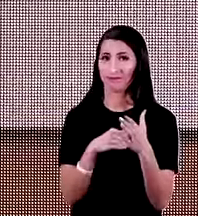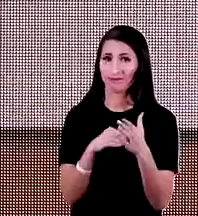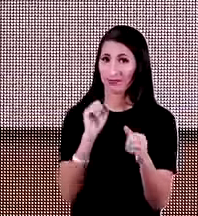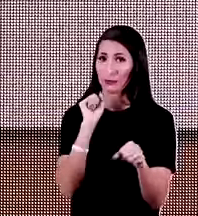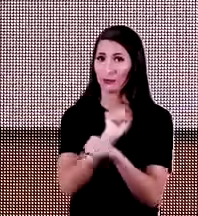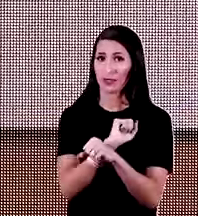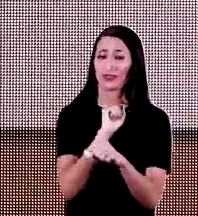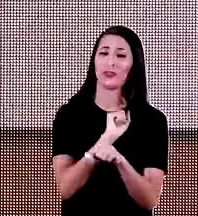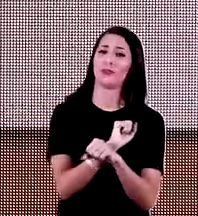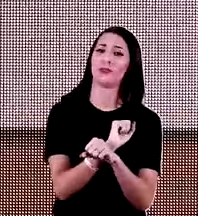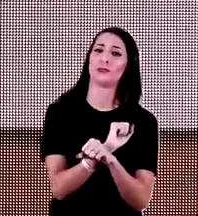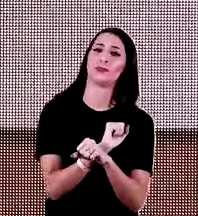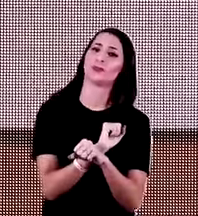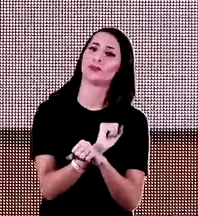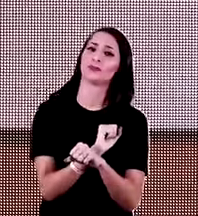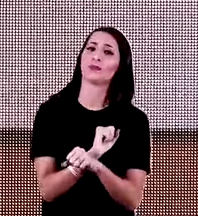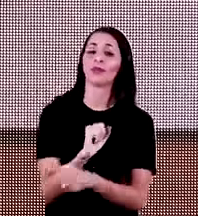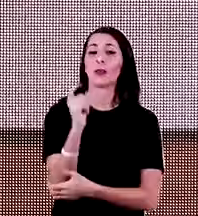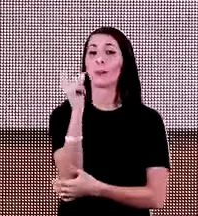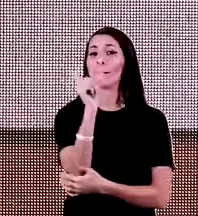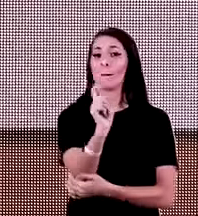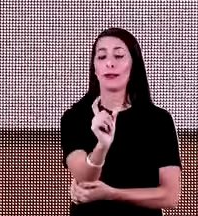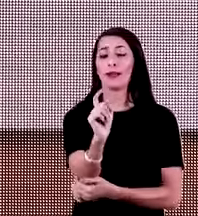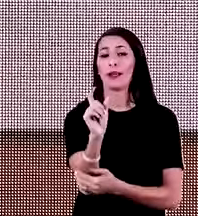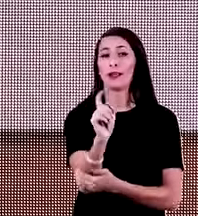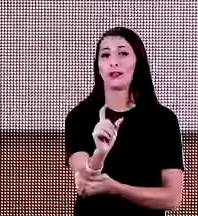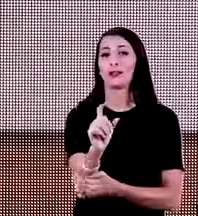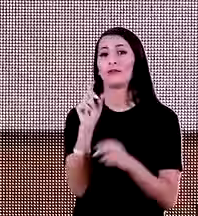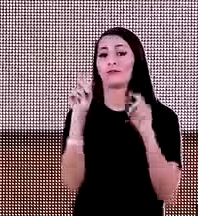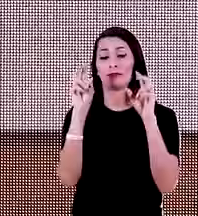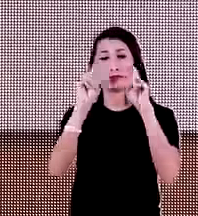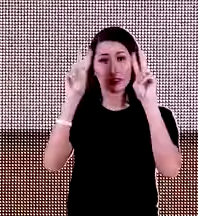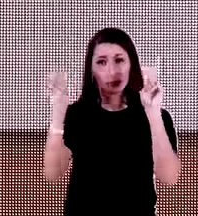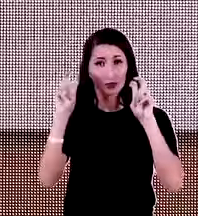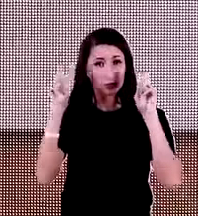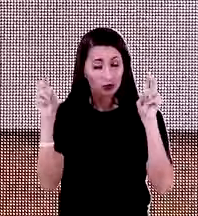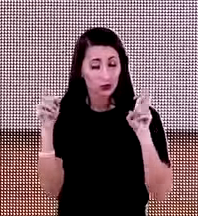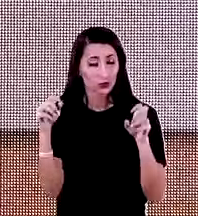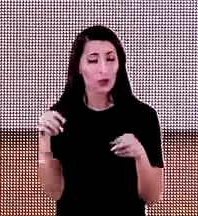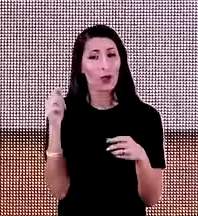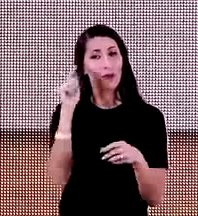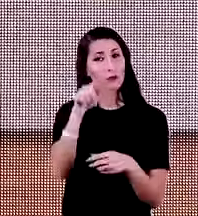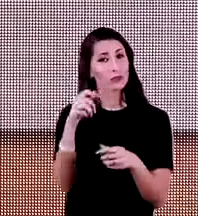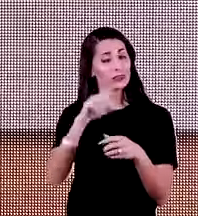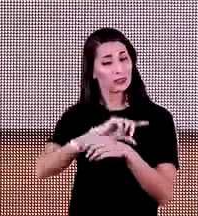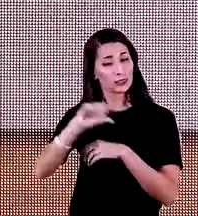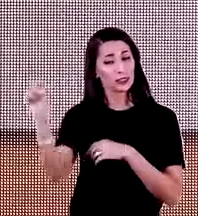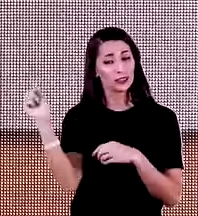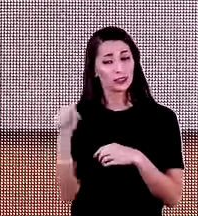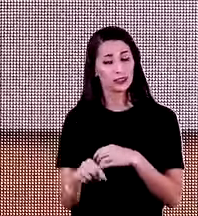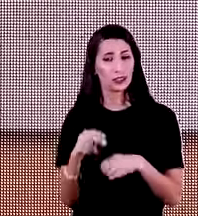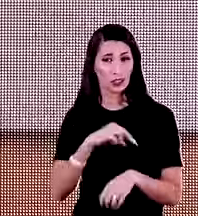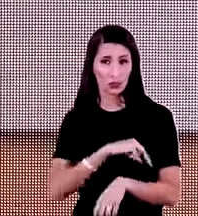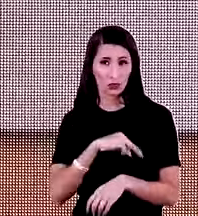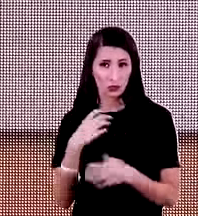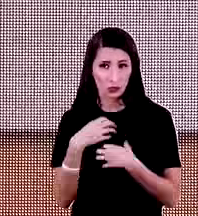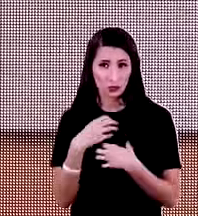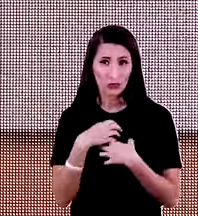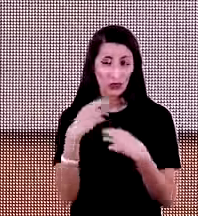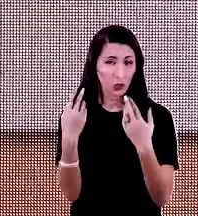Essa palavra não é para que você saia daqui com o sentimento de Noemi dizendo assim, eu preciso de alguém para me ajudar.